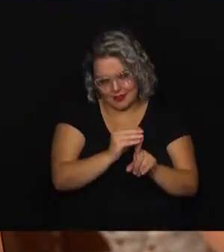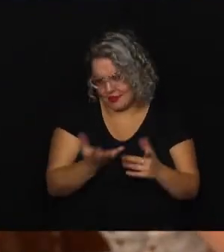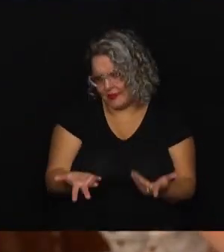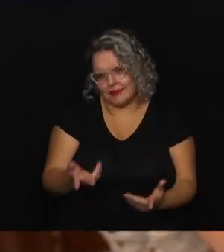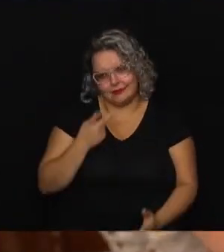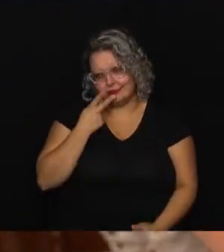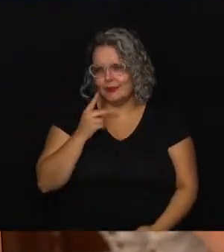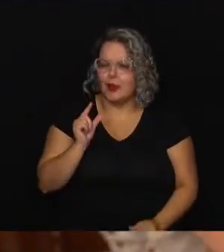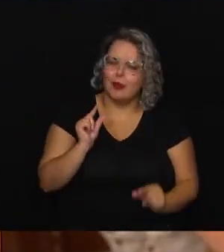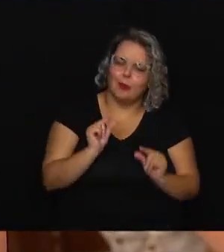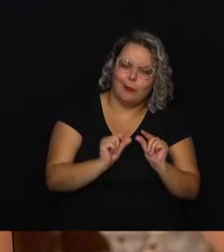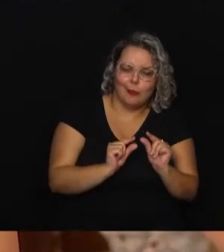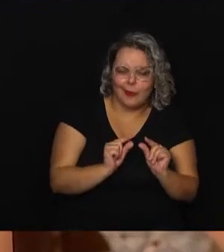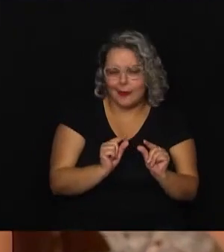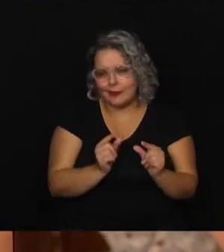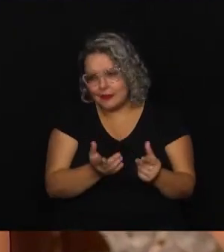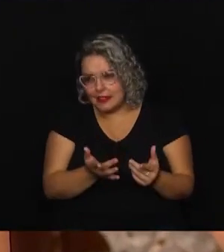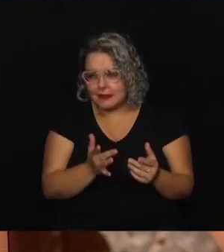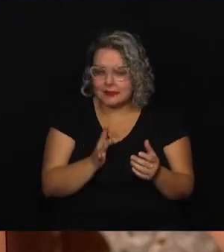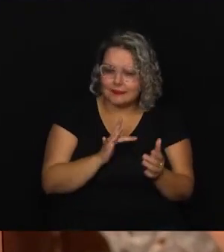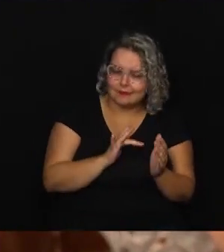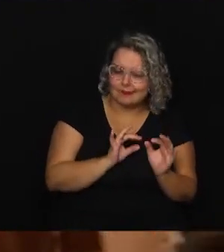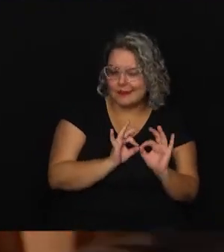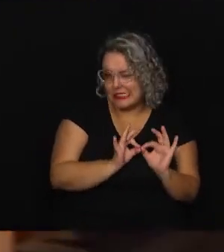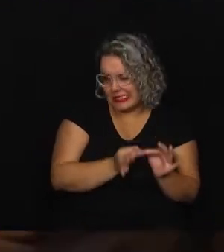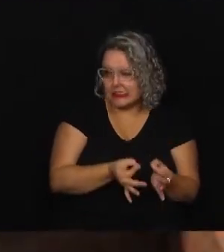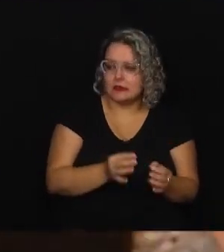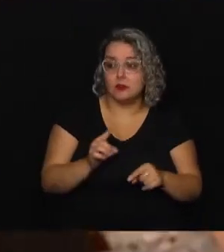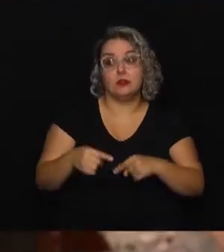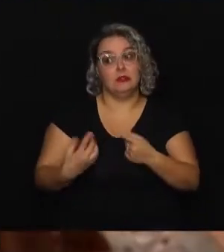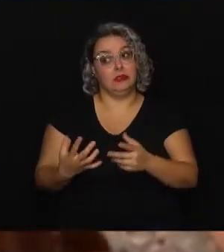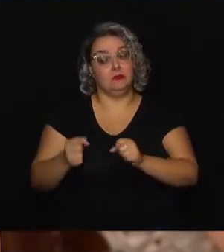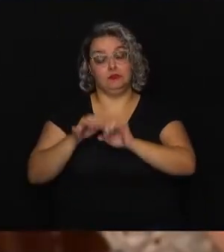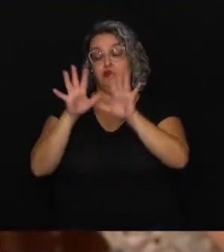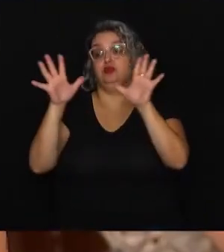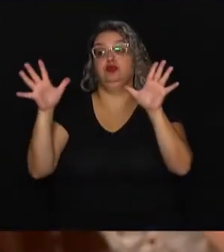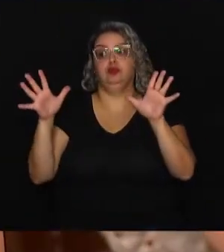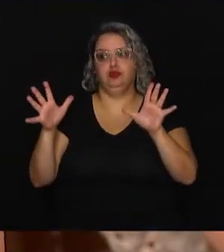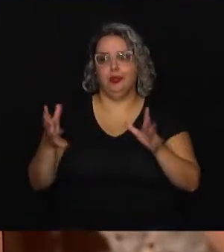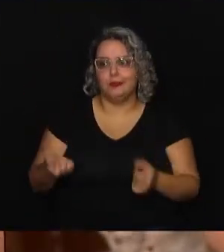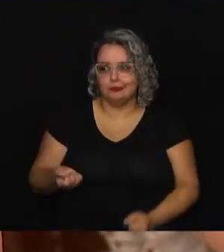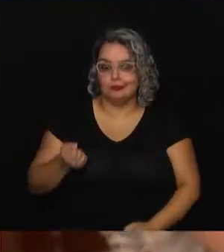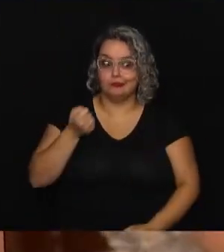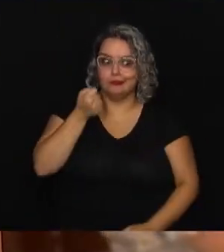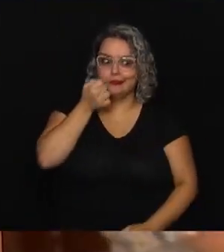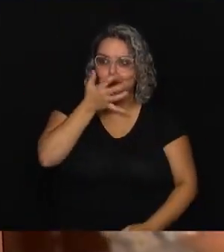vezes um pouco mais discreto, outras vezes abusivos, né?